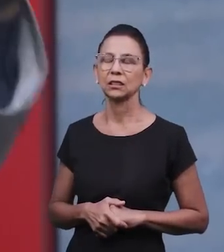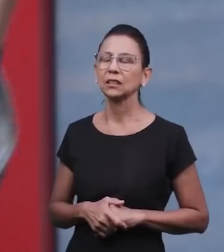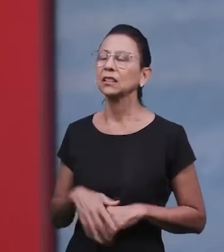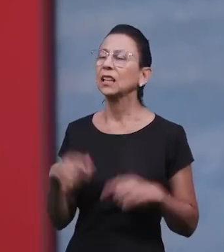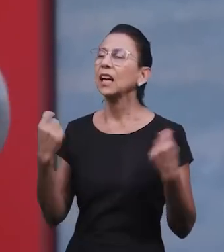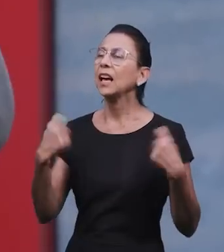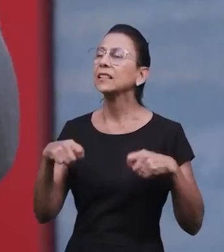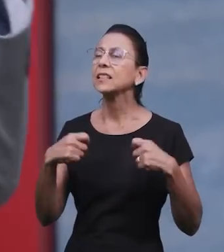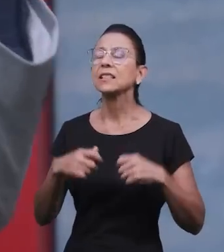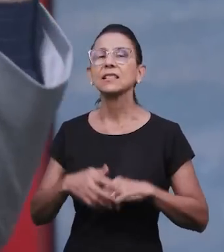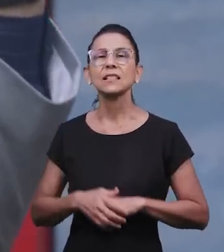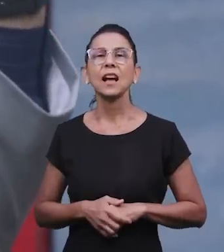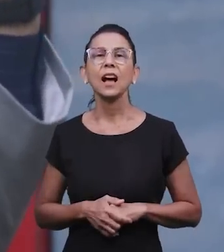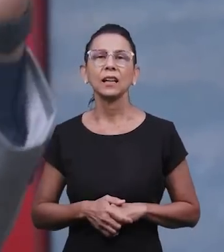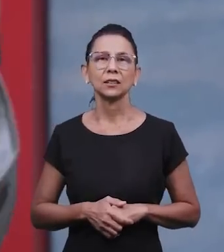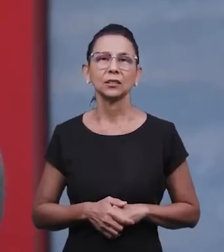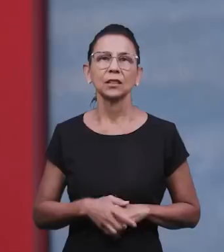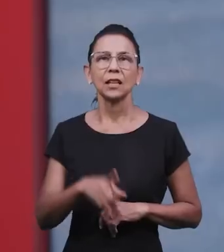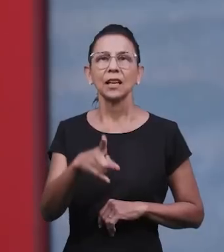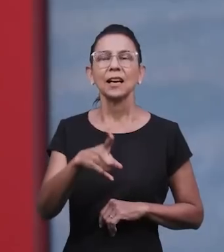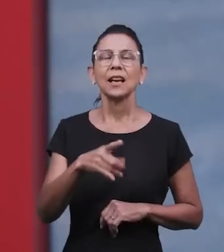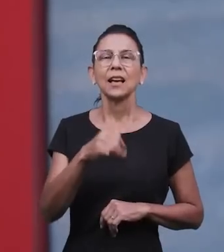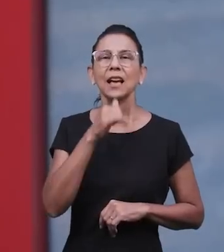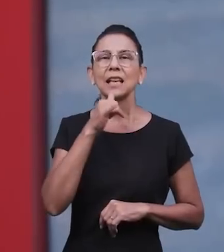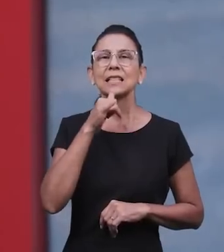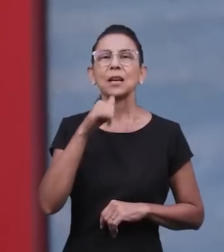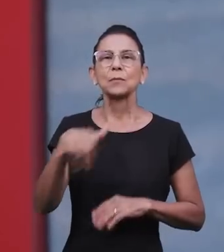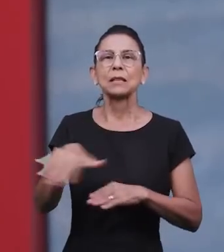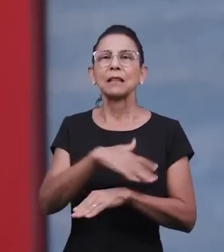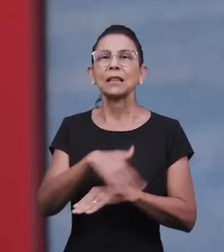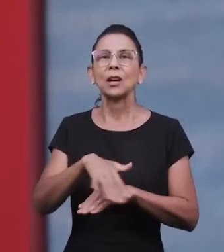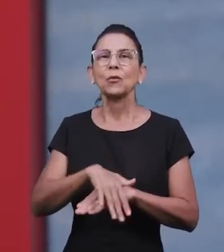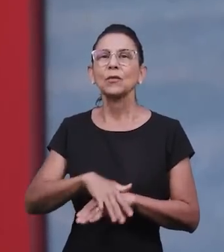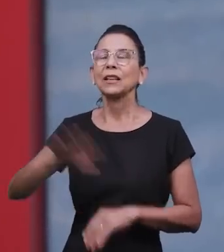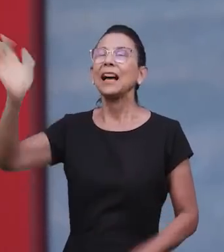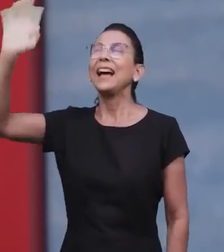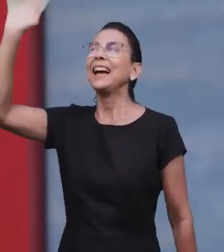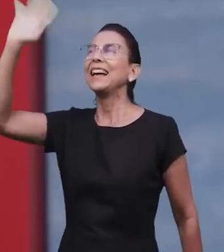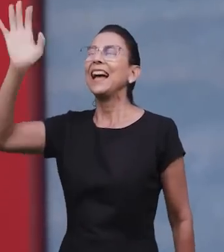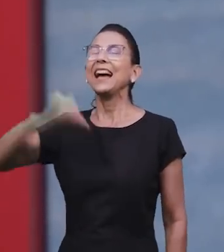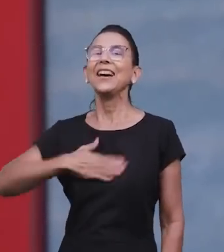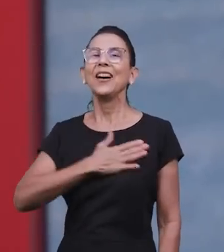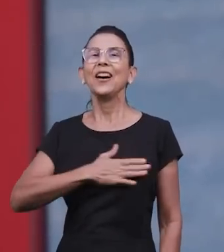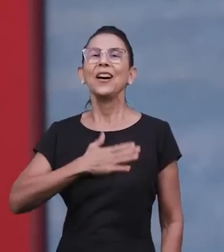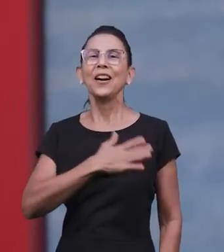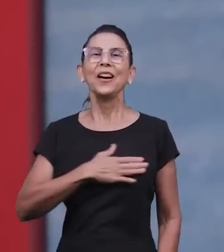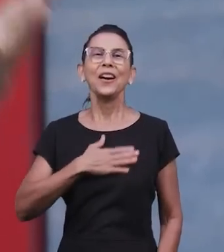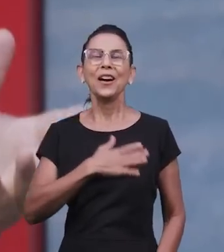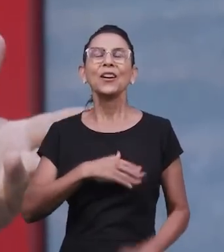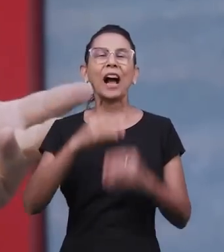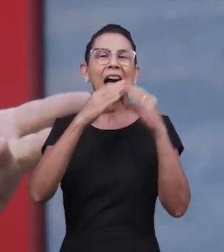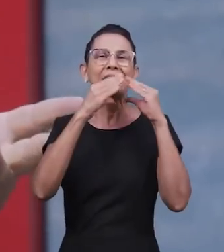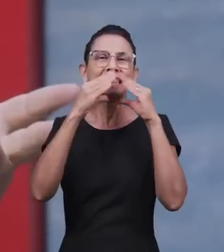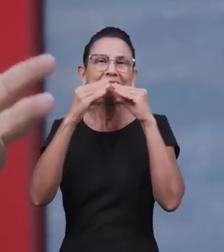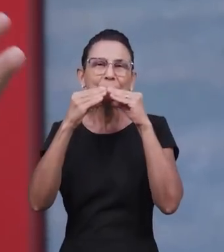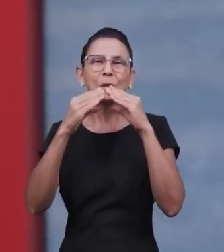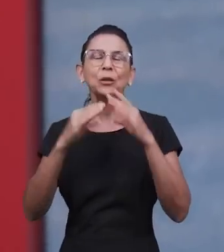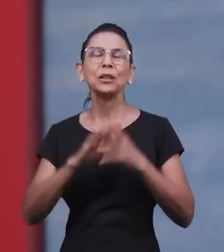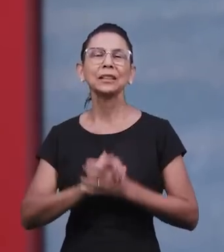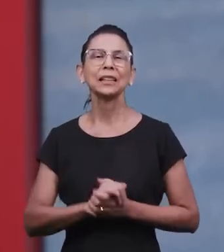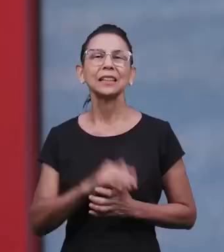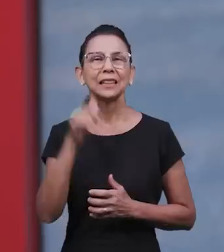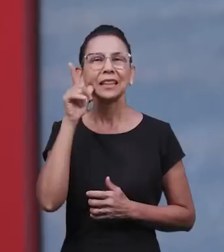no meio da rua gritar, eu gosto de hambúrguer. Teria necessidade de você, ou isso seria bom que você falasse no meio da rua